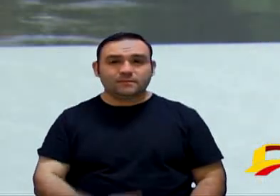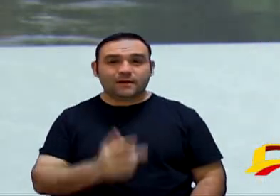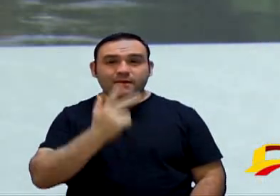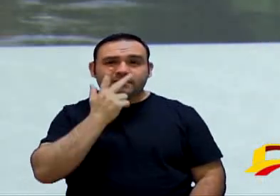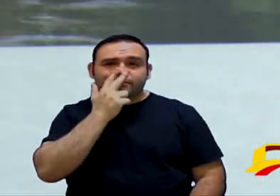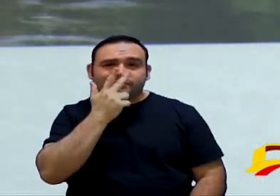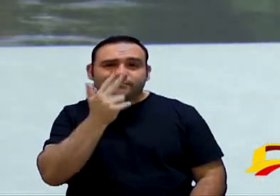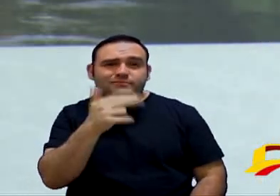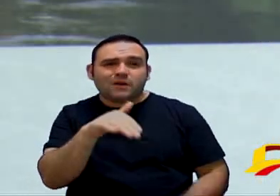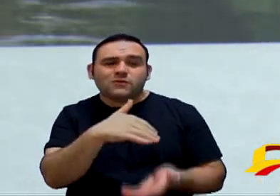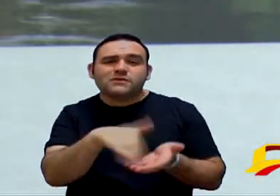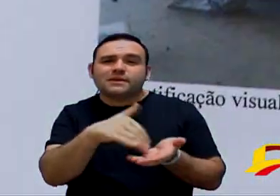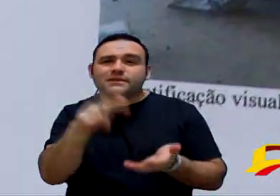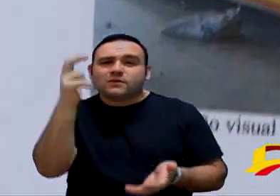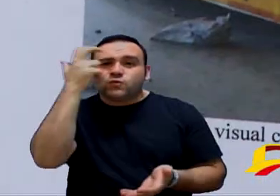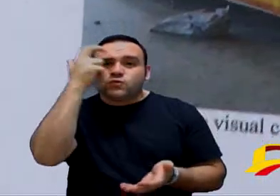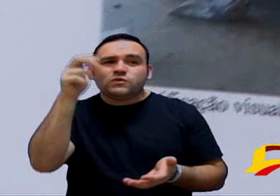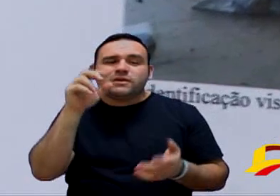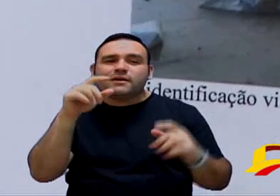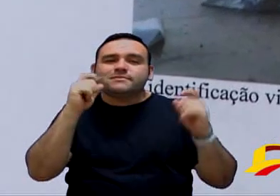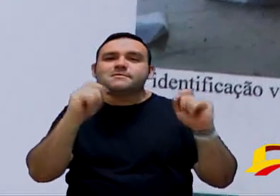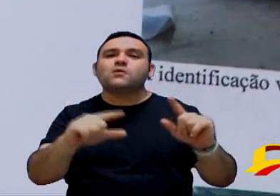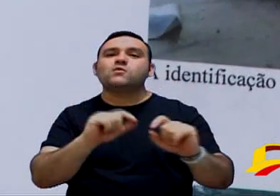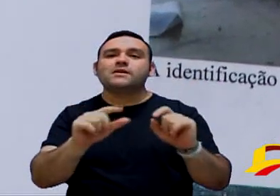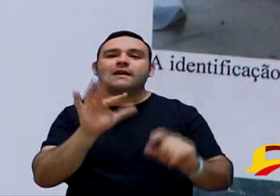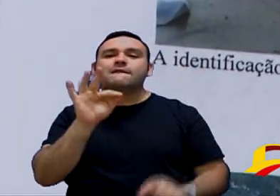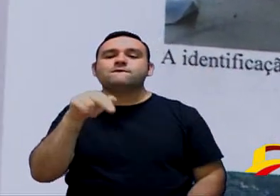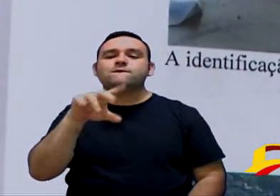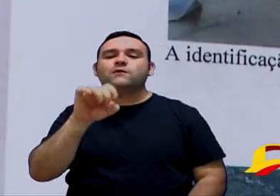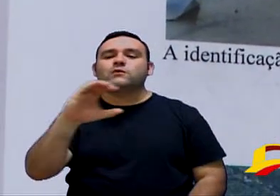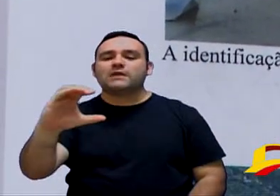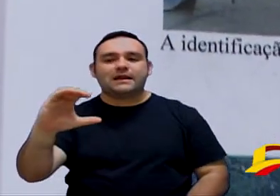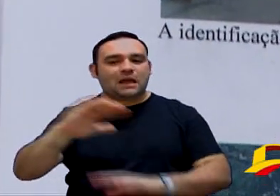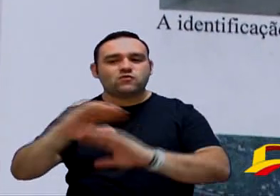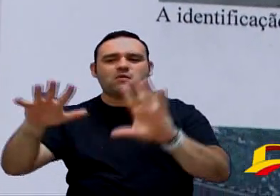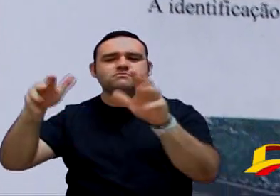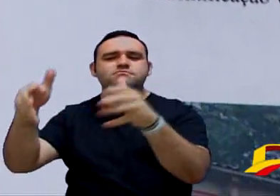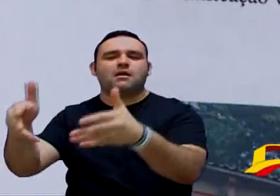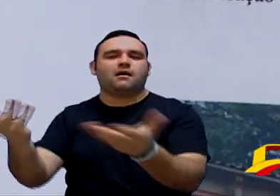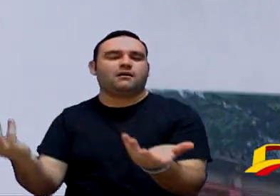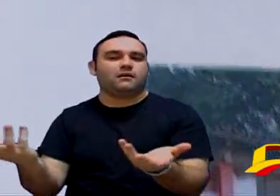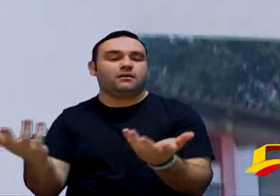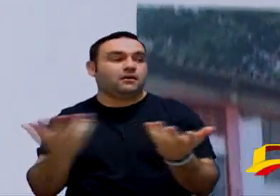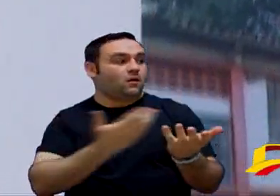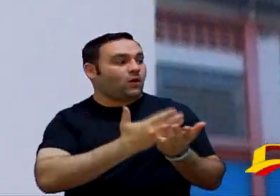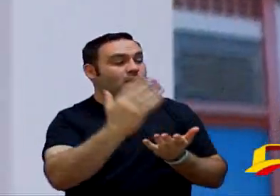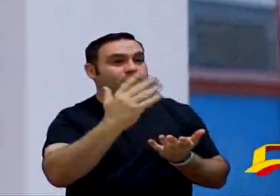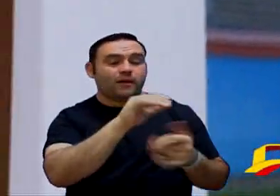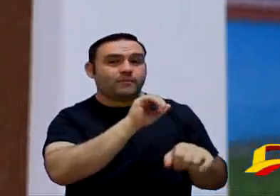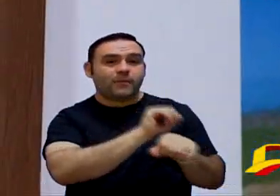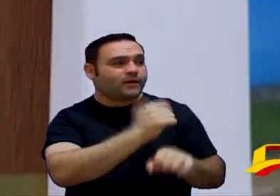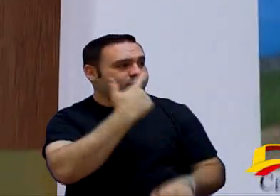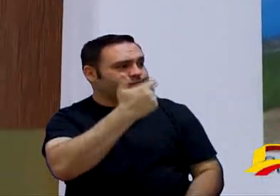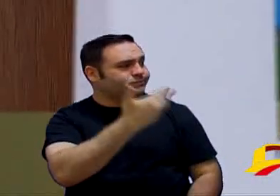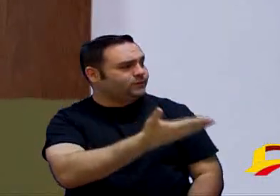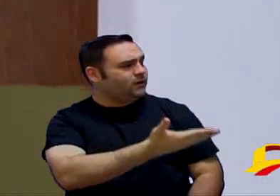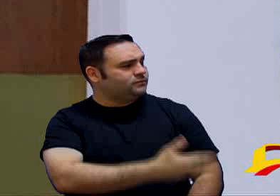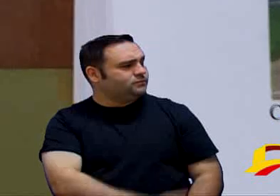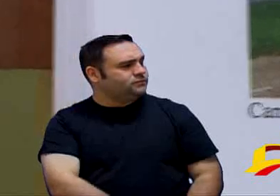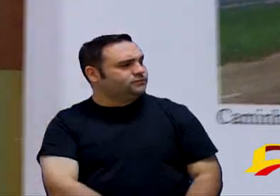parece o secretário da cultura só se interessa pela Fundec todo o resto tá na parada vou